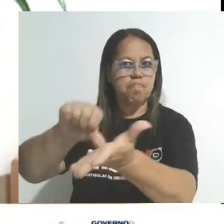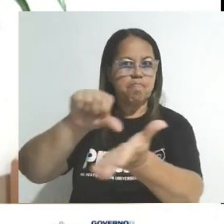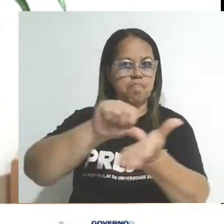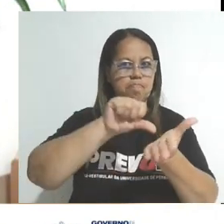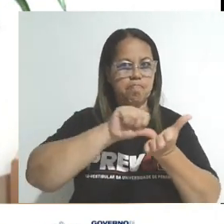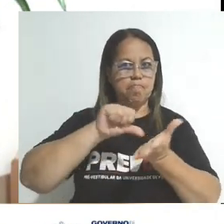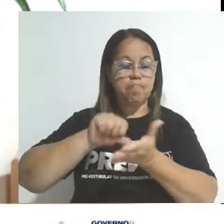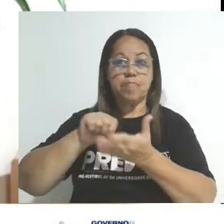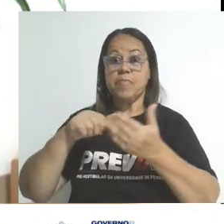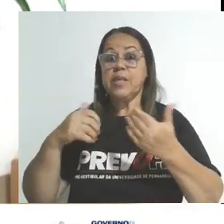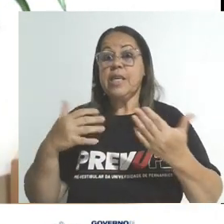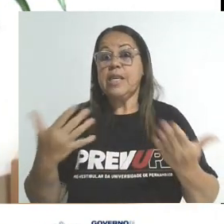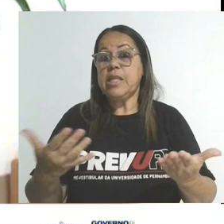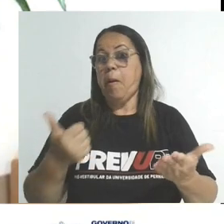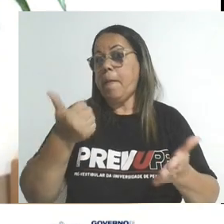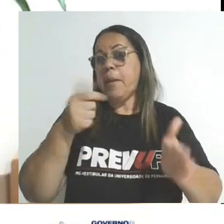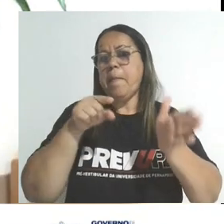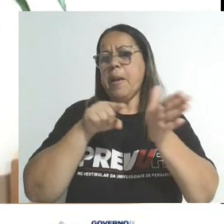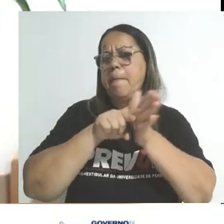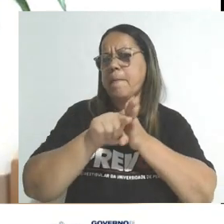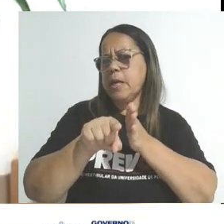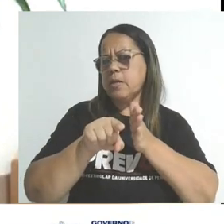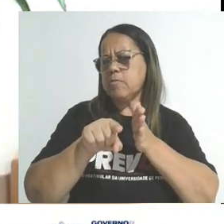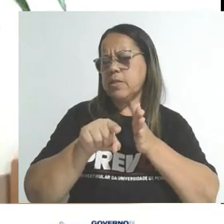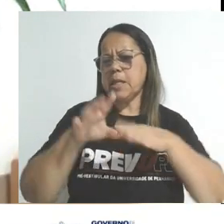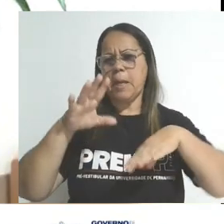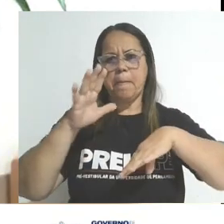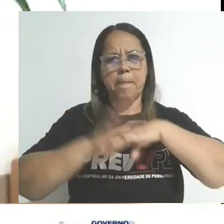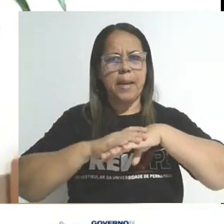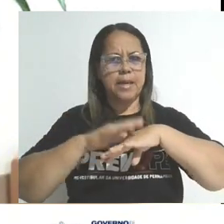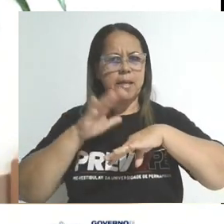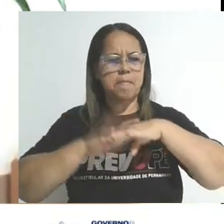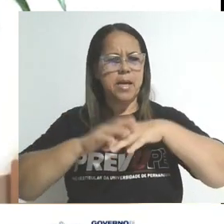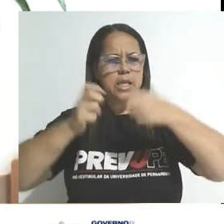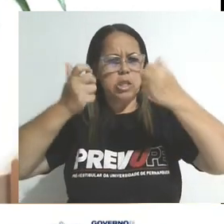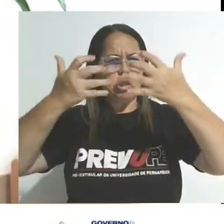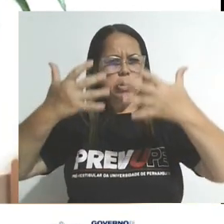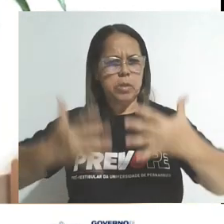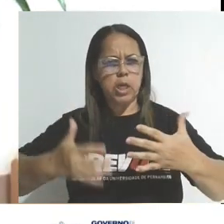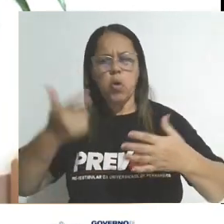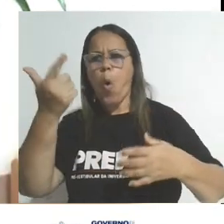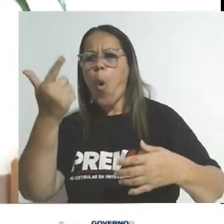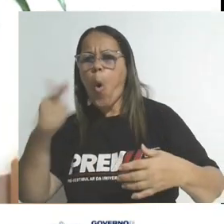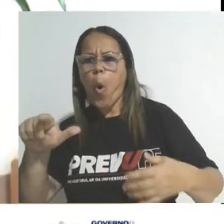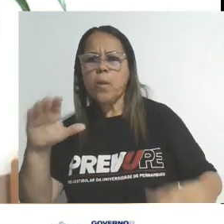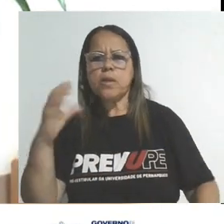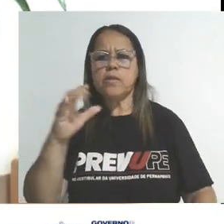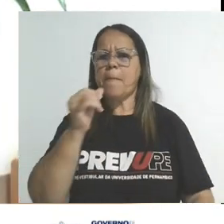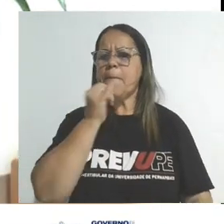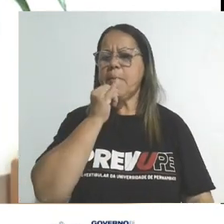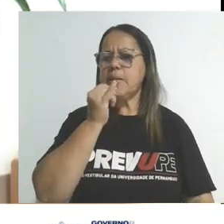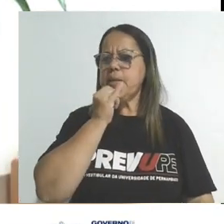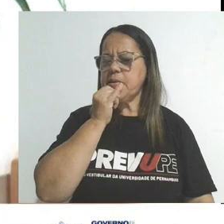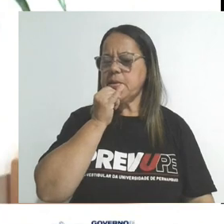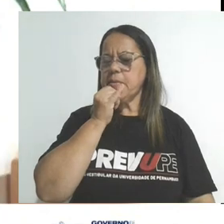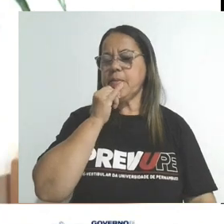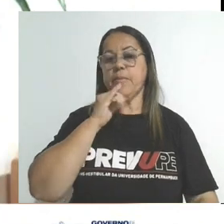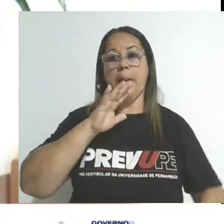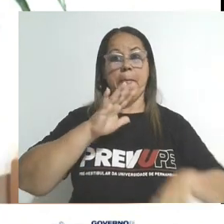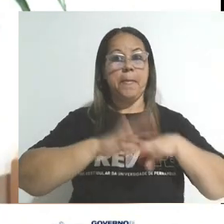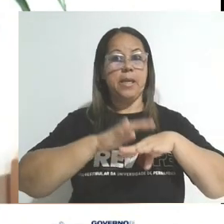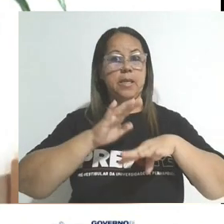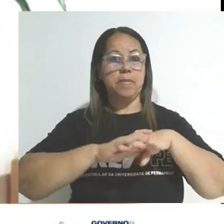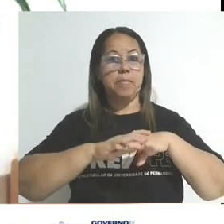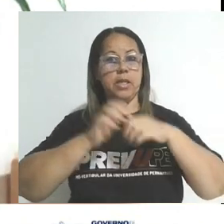respectivos polos. Então, a primeira questão: matemática explicando outras ciências. Por exemplo, a